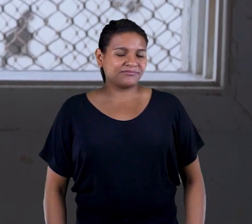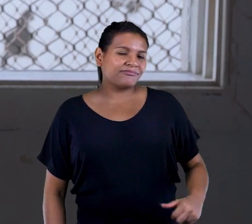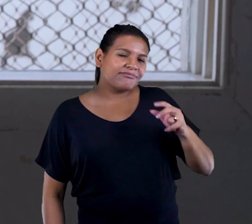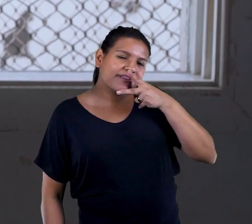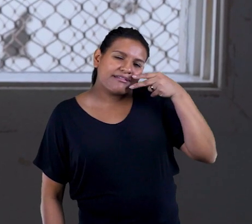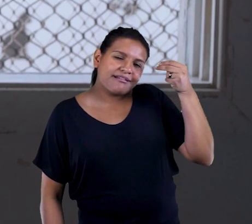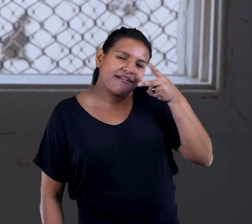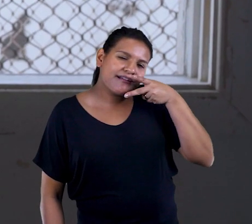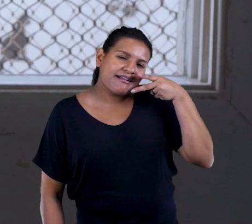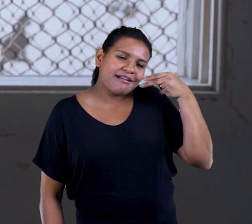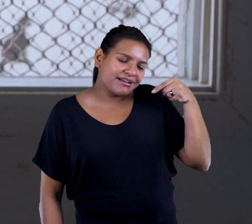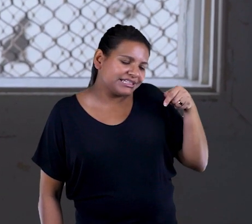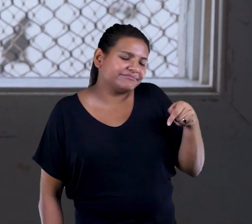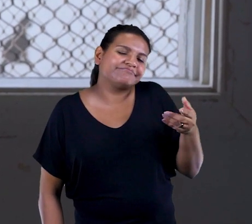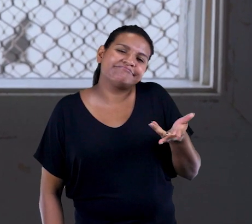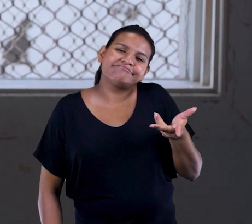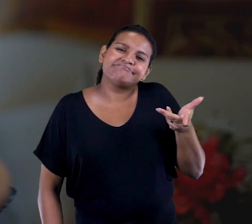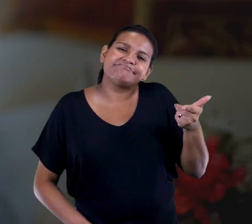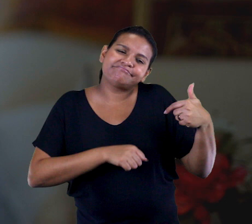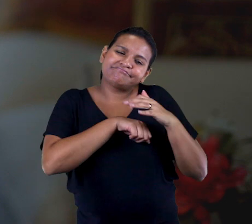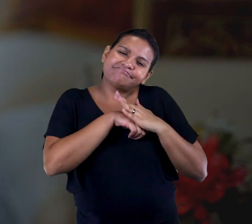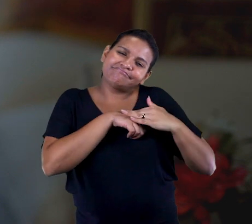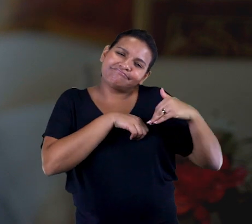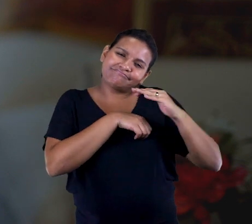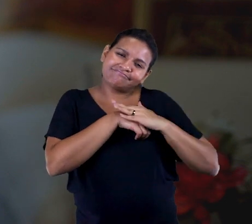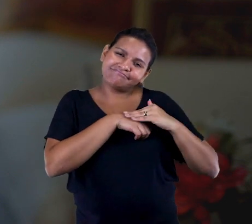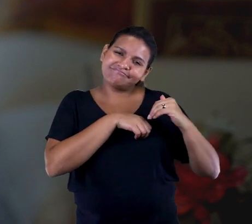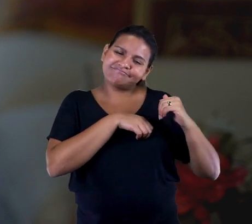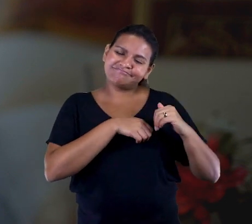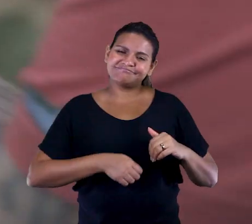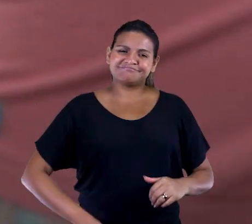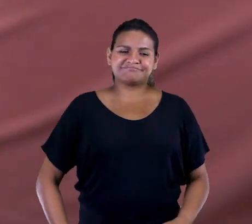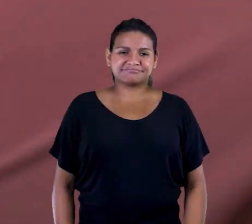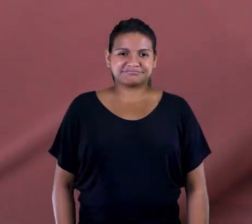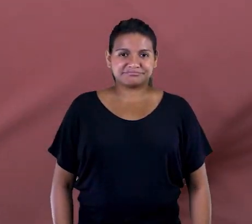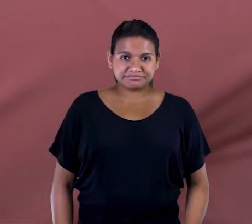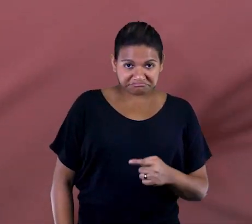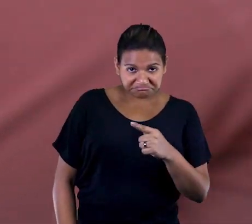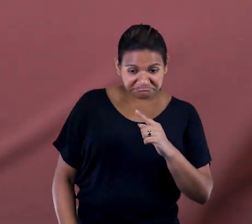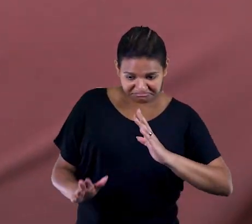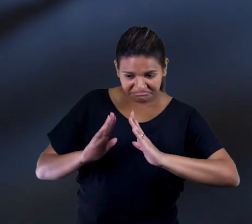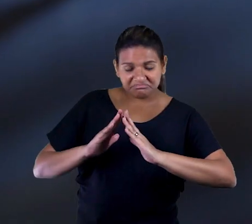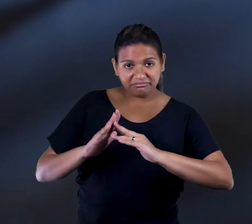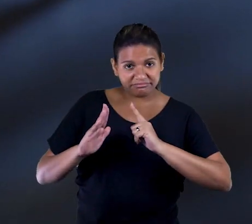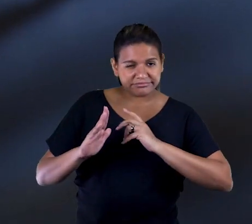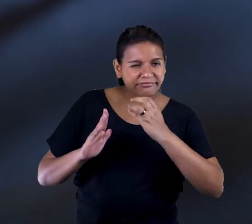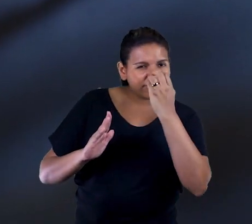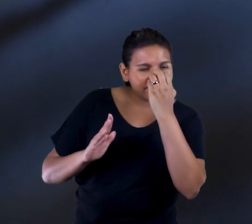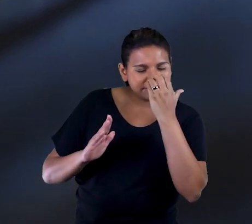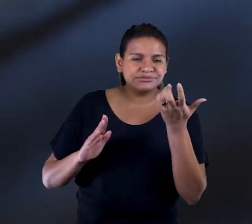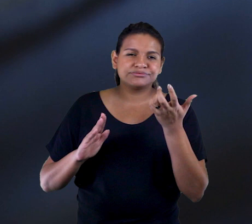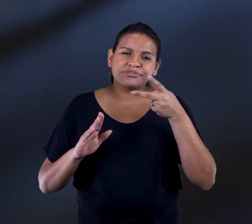Os gatos são animais muito incríveis, que demonstram muito carinho por você. Você ter um cachorro, ter um